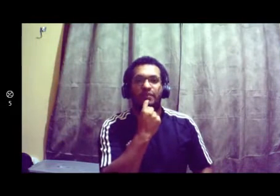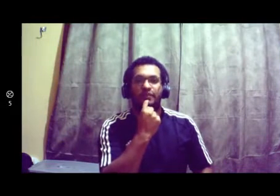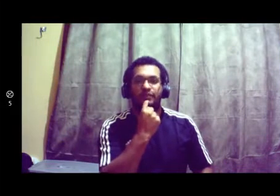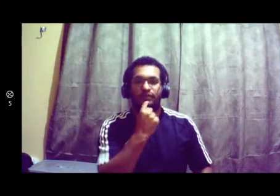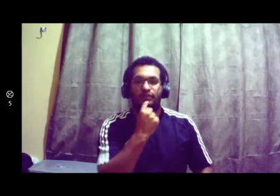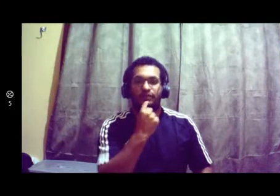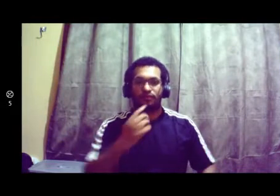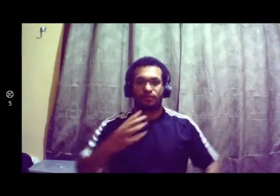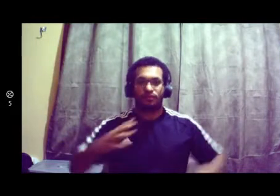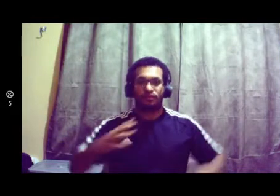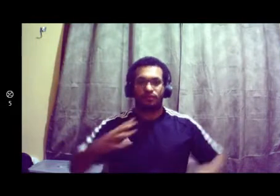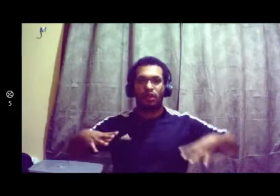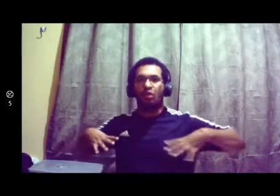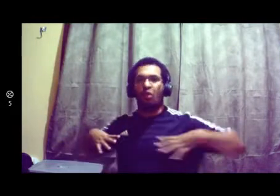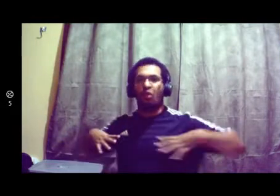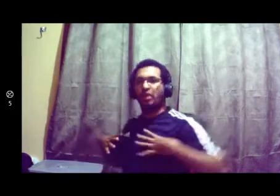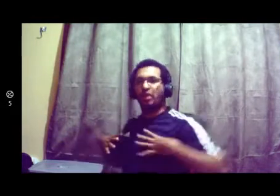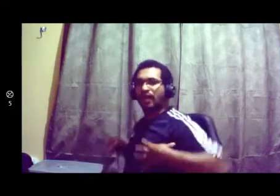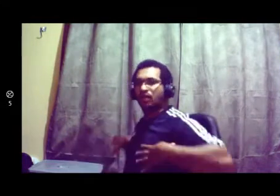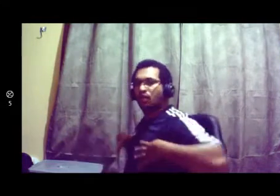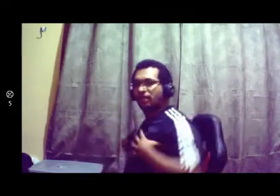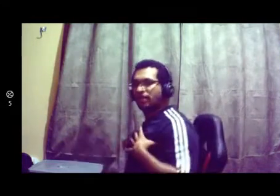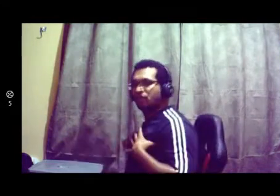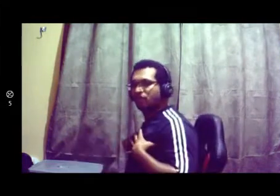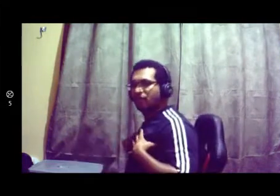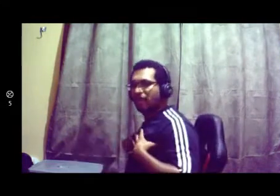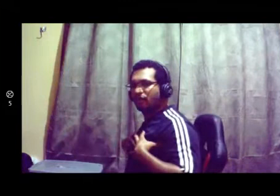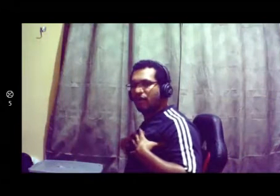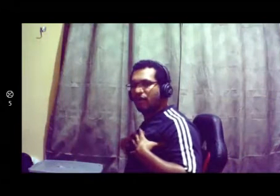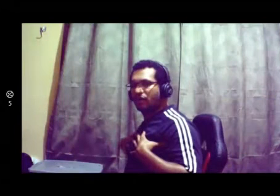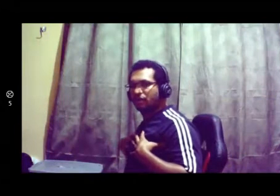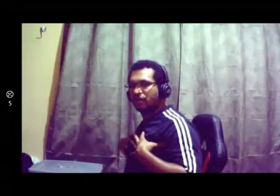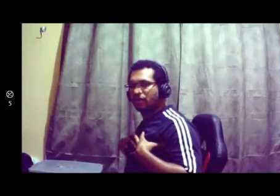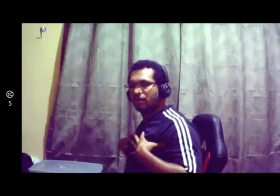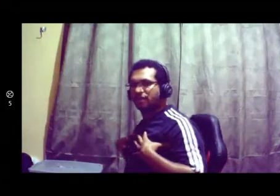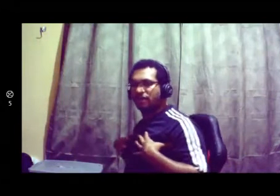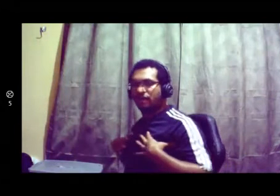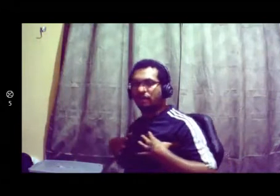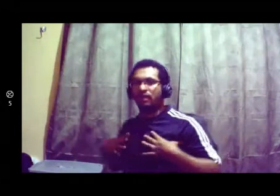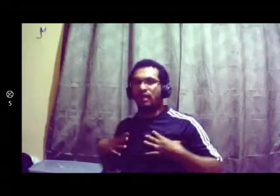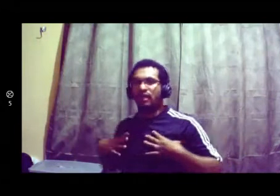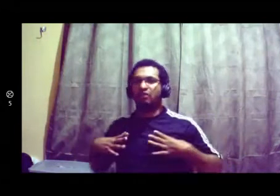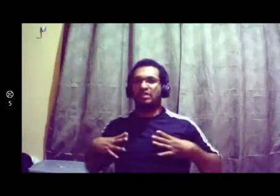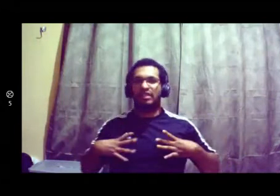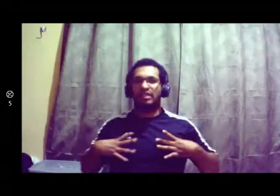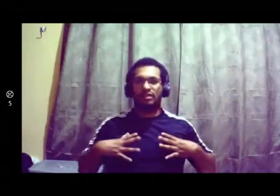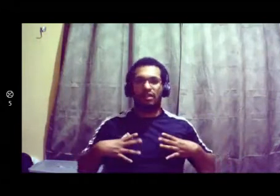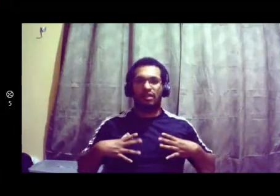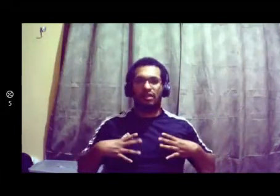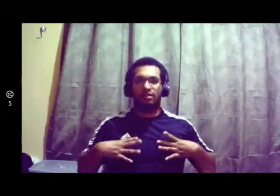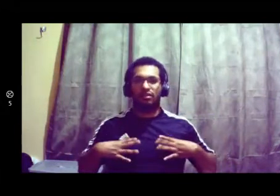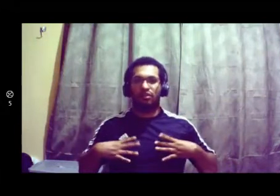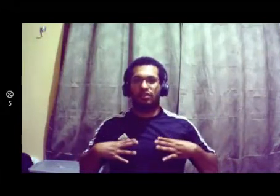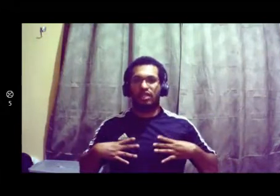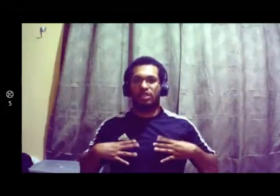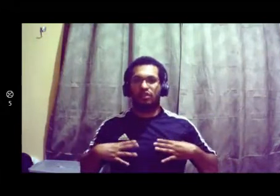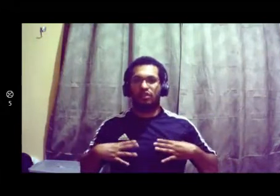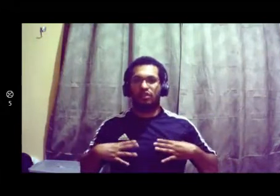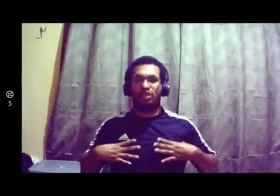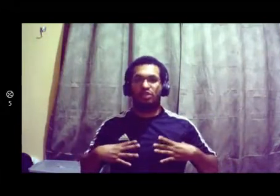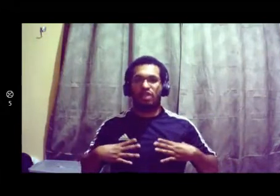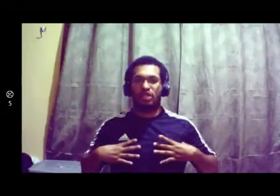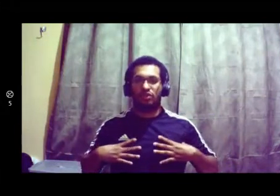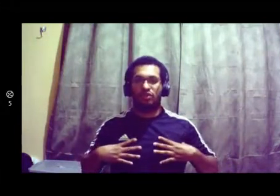vermelho. Com o polegar, encosta no sovaco lá, ó, na axila. E você faz assim, ó, com os